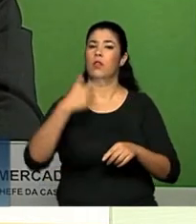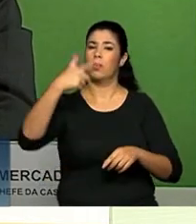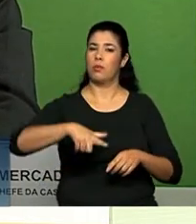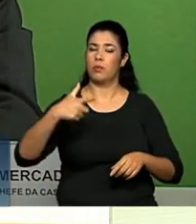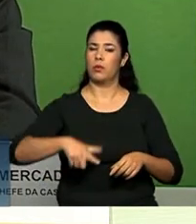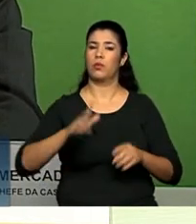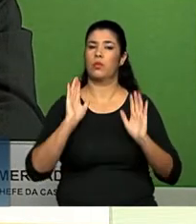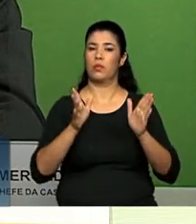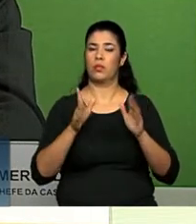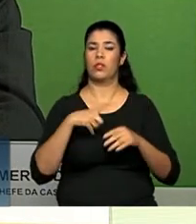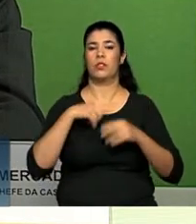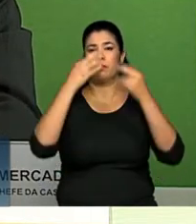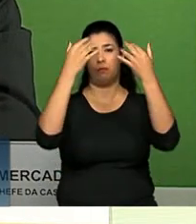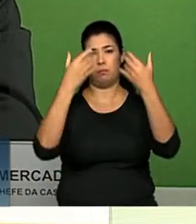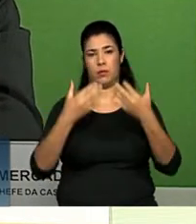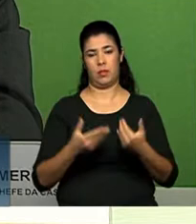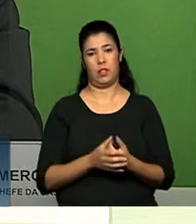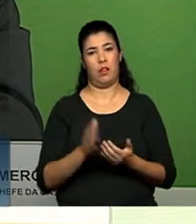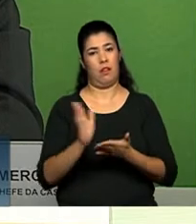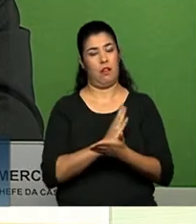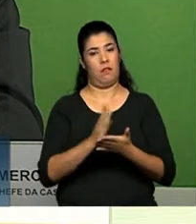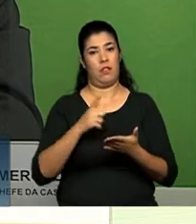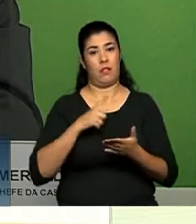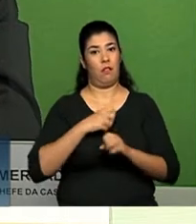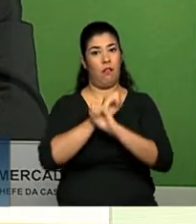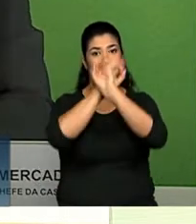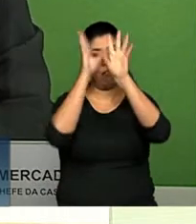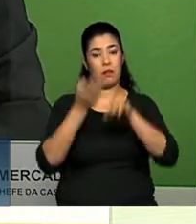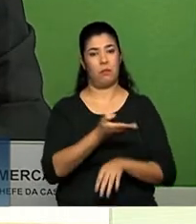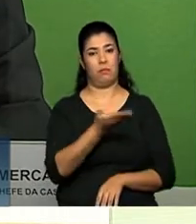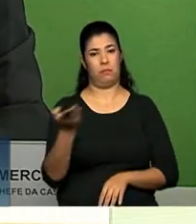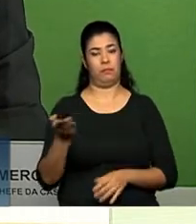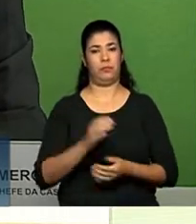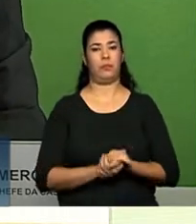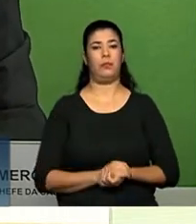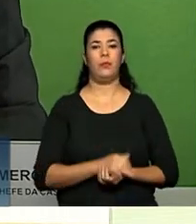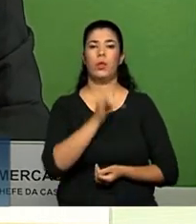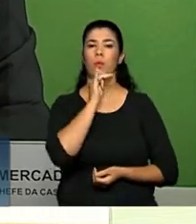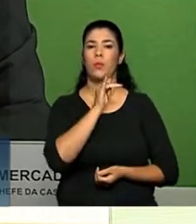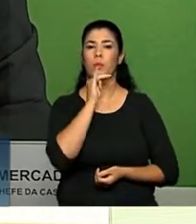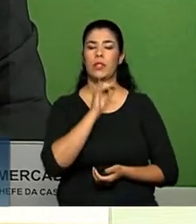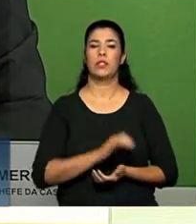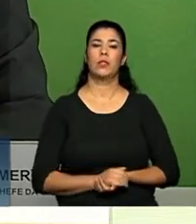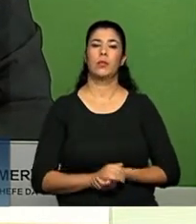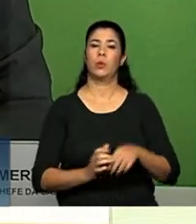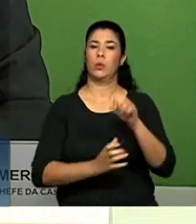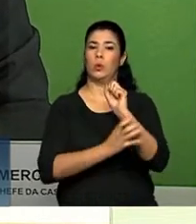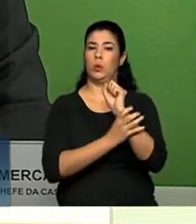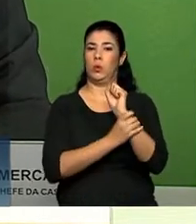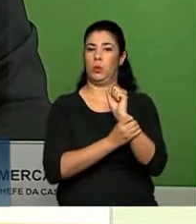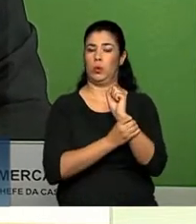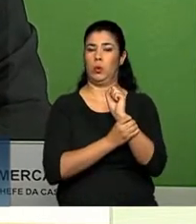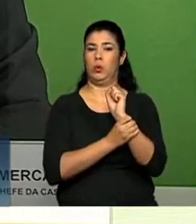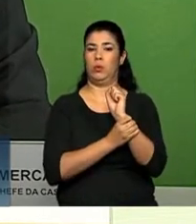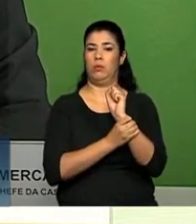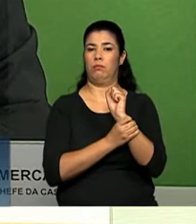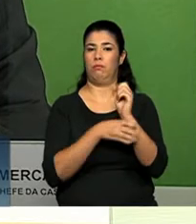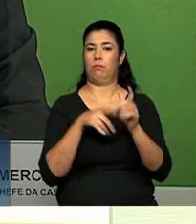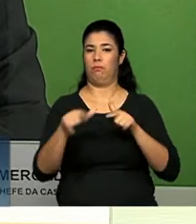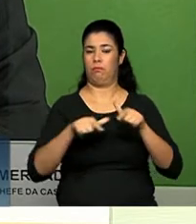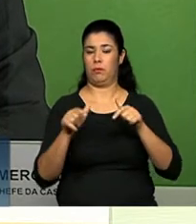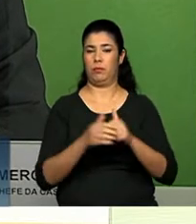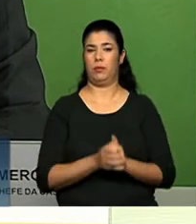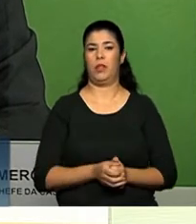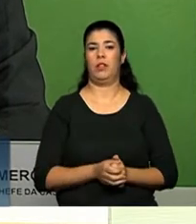argumentos aqui, porque eu acho que às vezes não tem ficado claro. Por exemplo, no seguro-desemprego, nós estamos, hoje